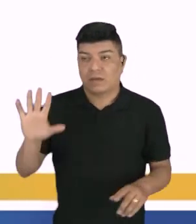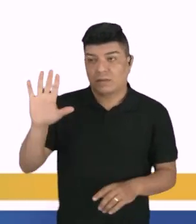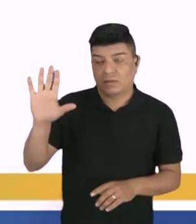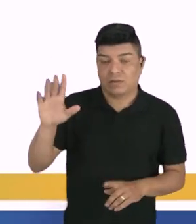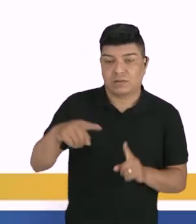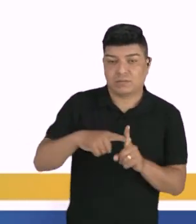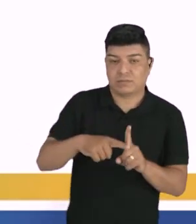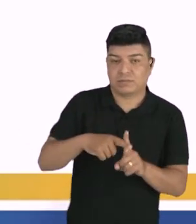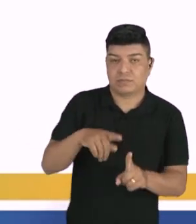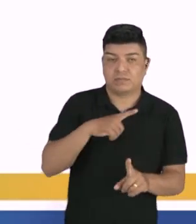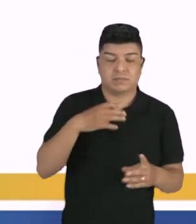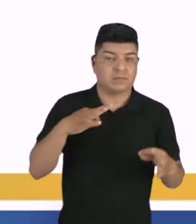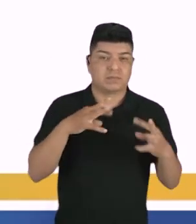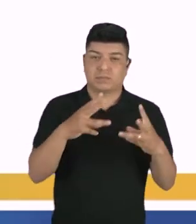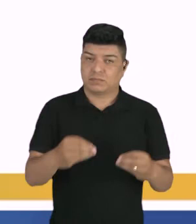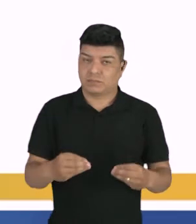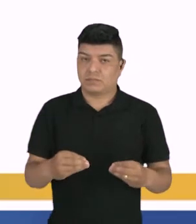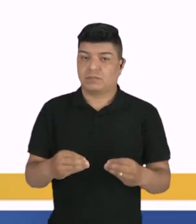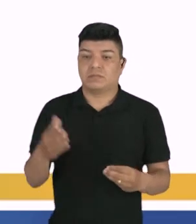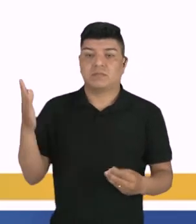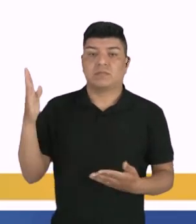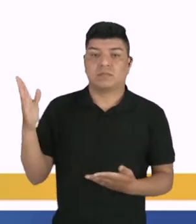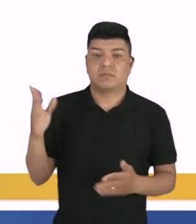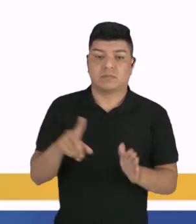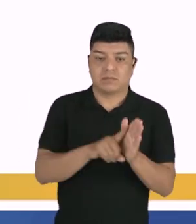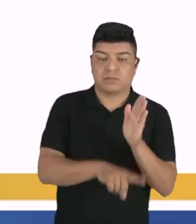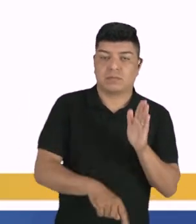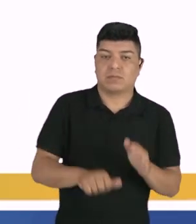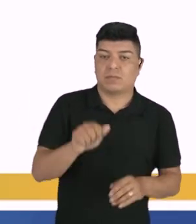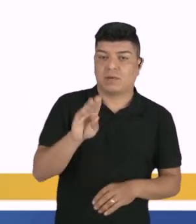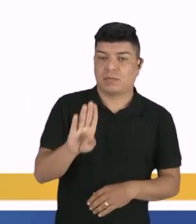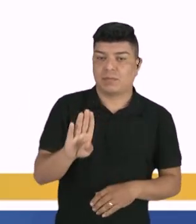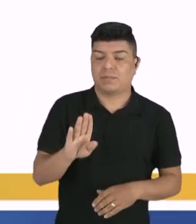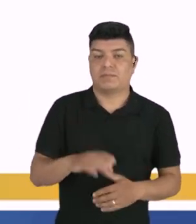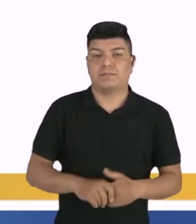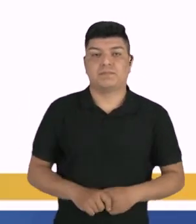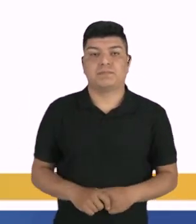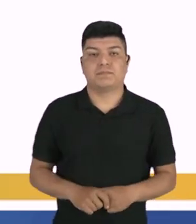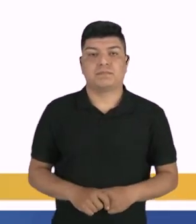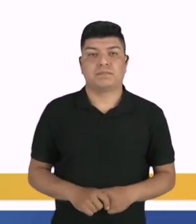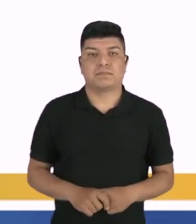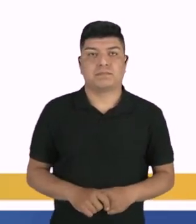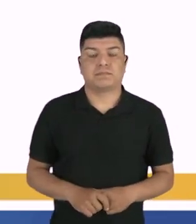soma você vai ter tudo mais e aqui vai ter menos 2AB, tá bom?